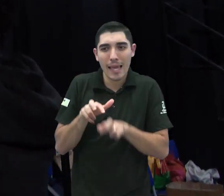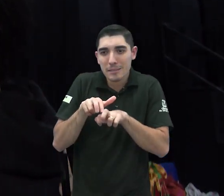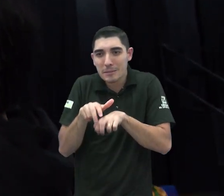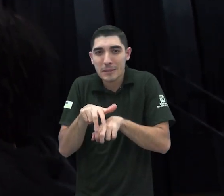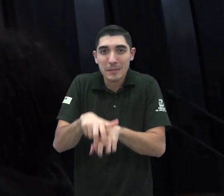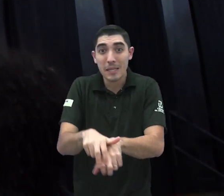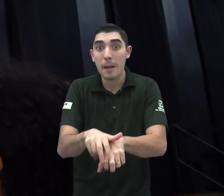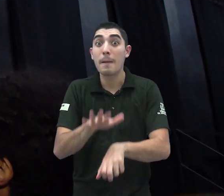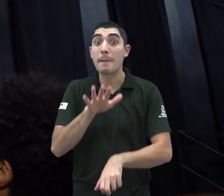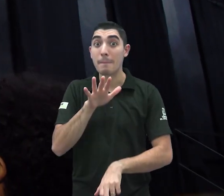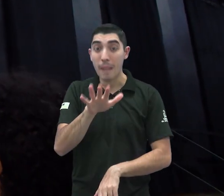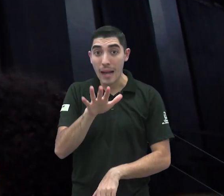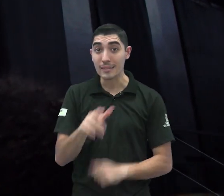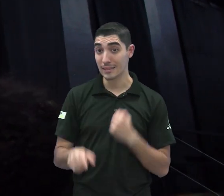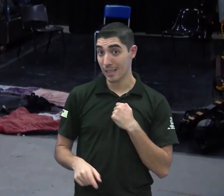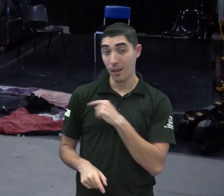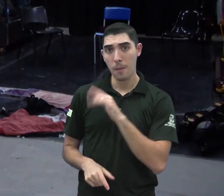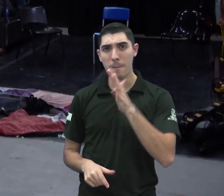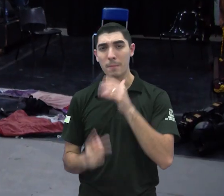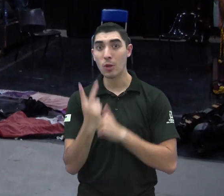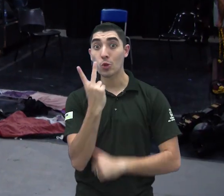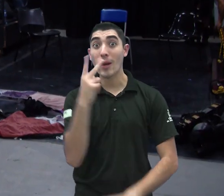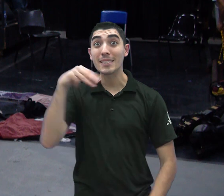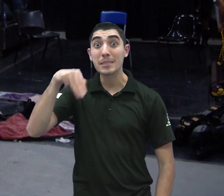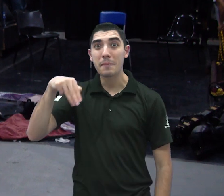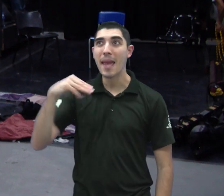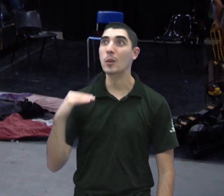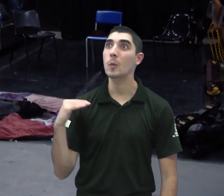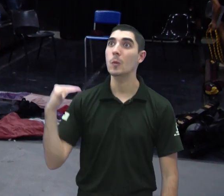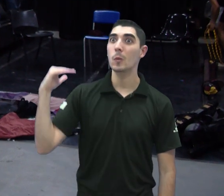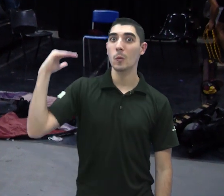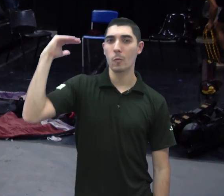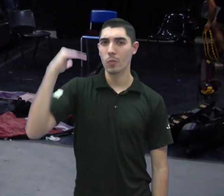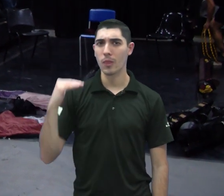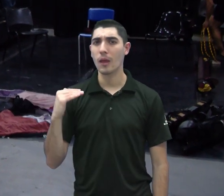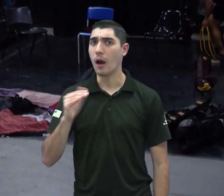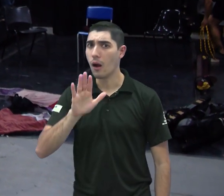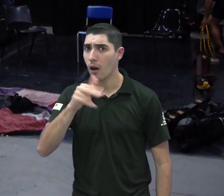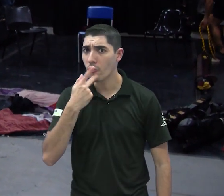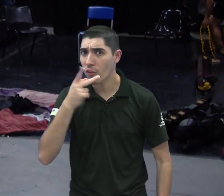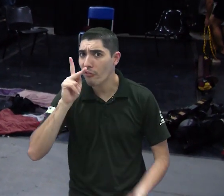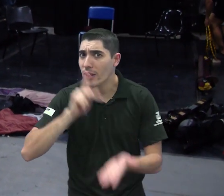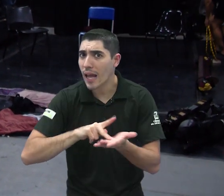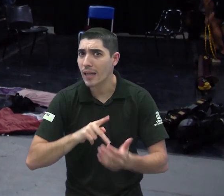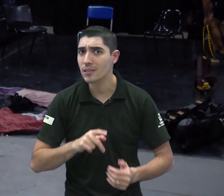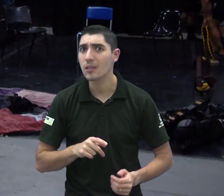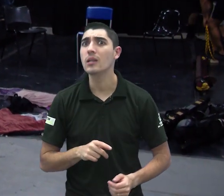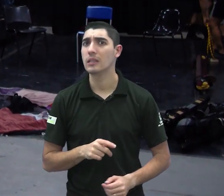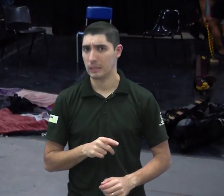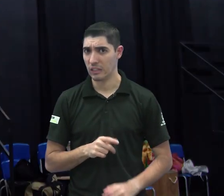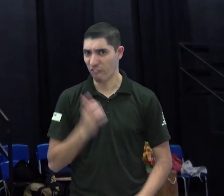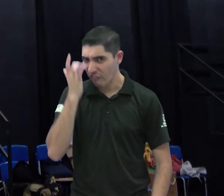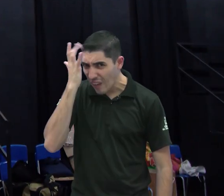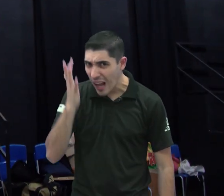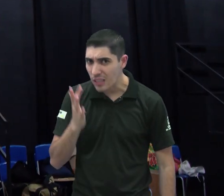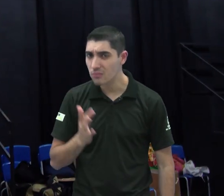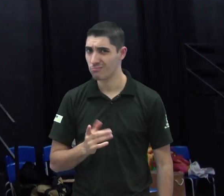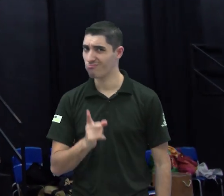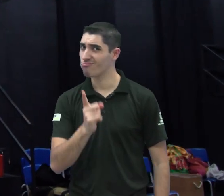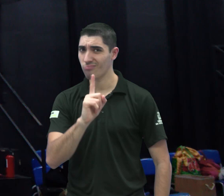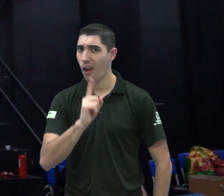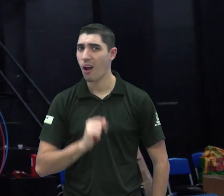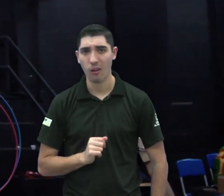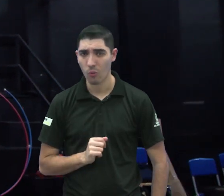perna de pau. E essa me deixou com uns 2 metros de altura, mais ou menos. E, gente, vou falar pra vocês que não